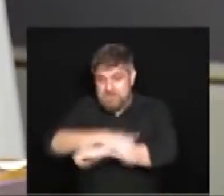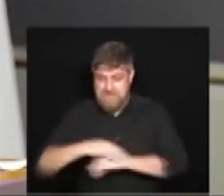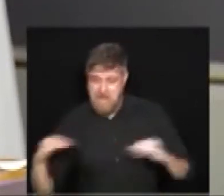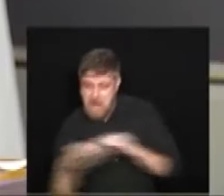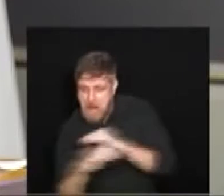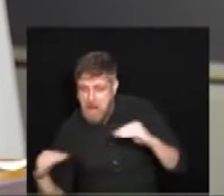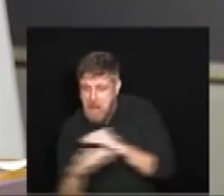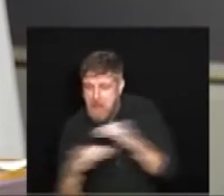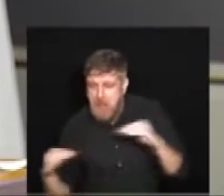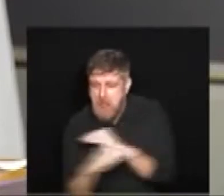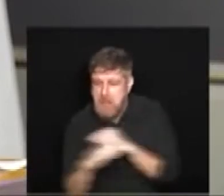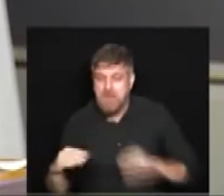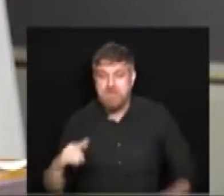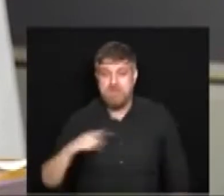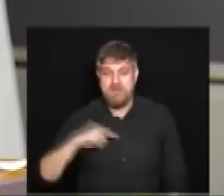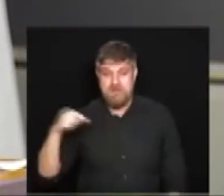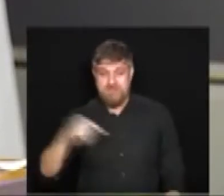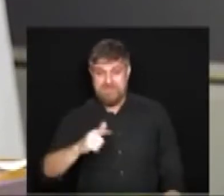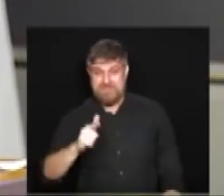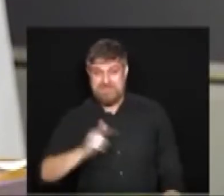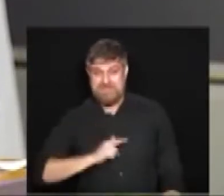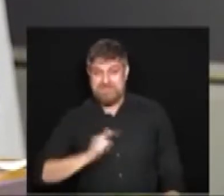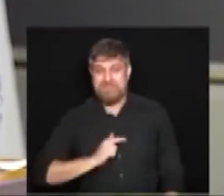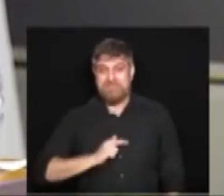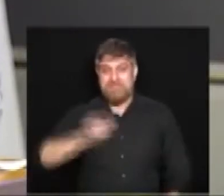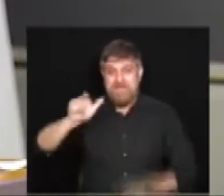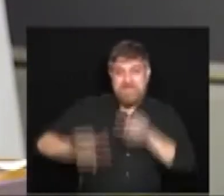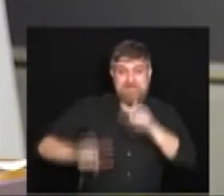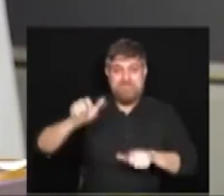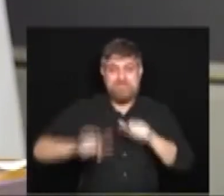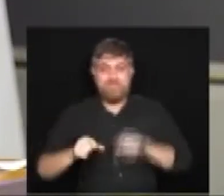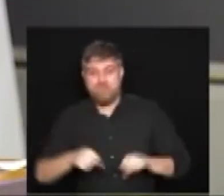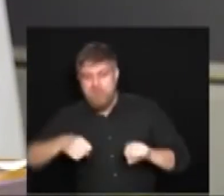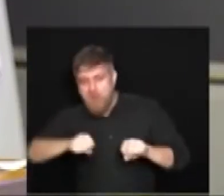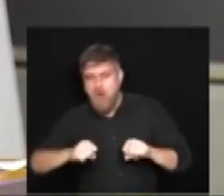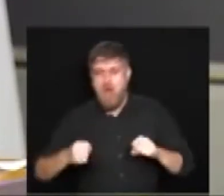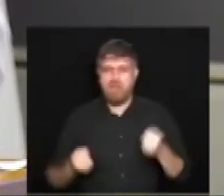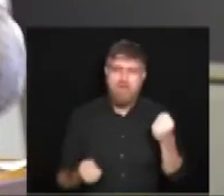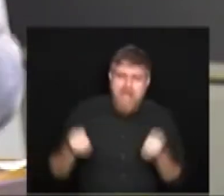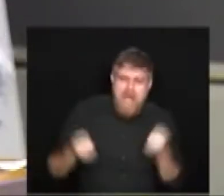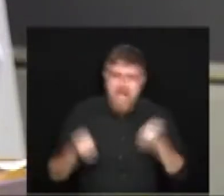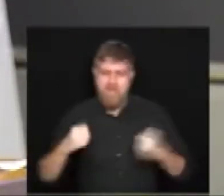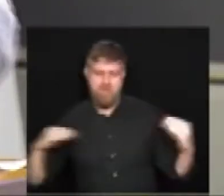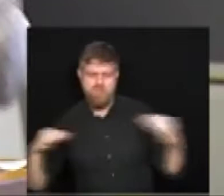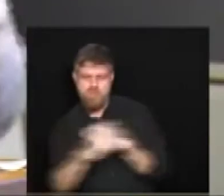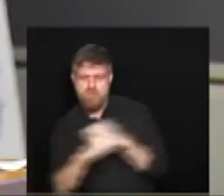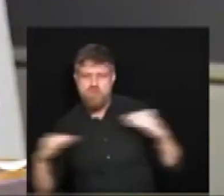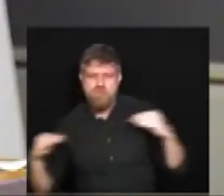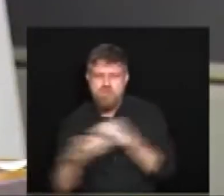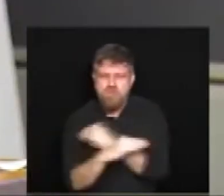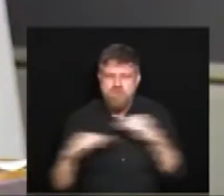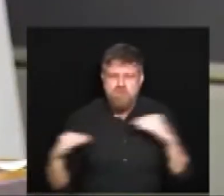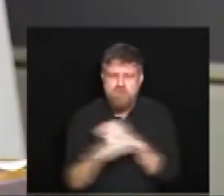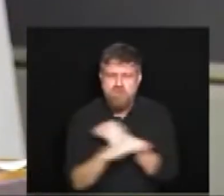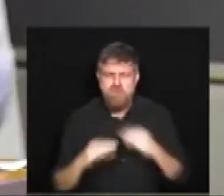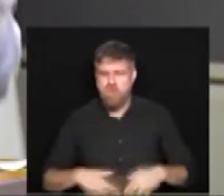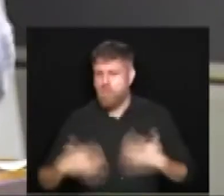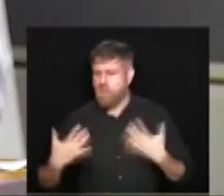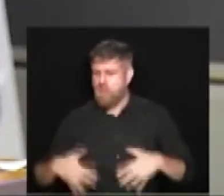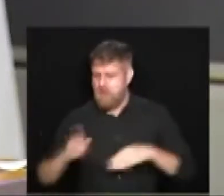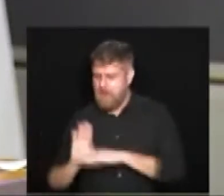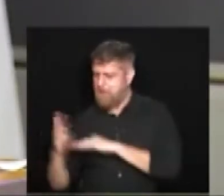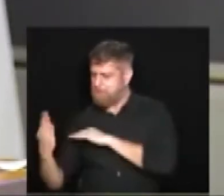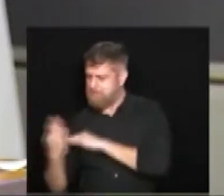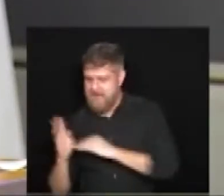maior circulação, vias que têm o maior desejo de circulação das pessoas que querem ir de um local a outro, de um bairro a